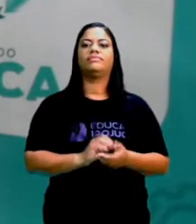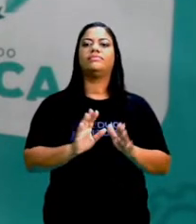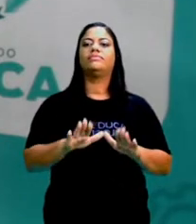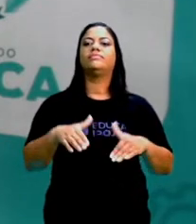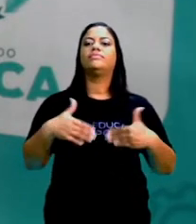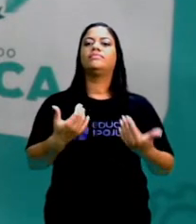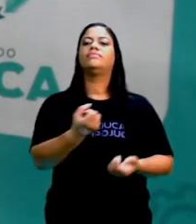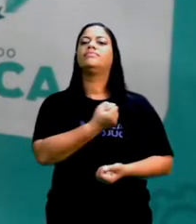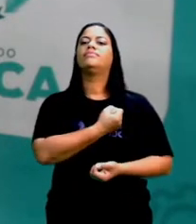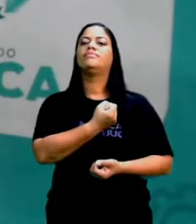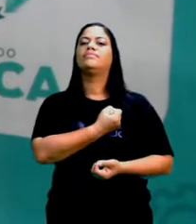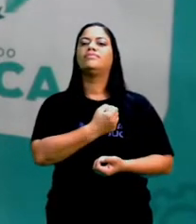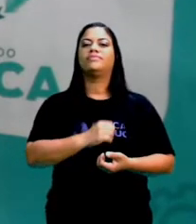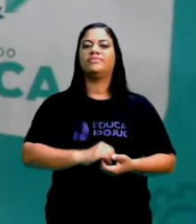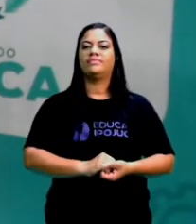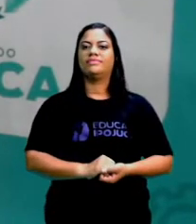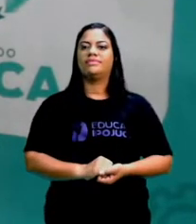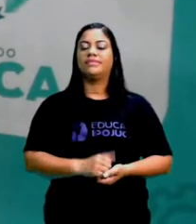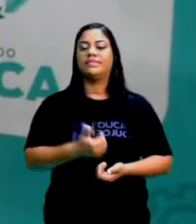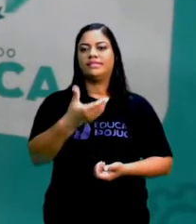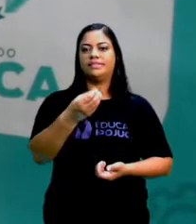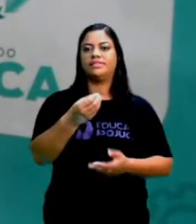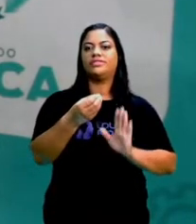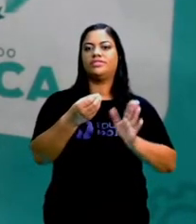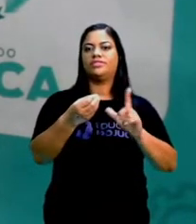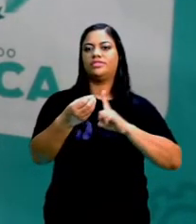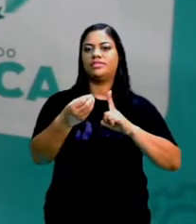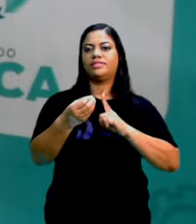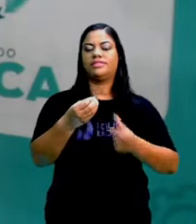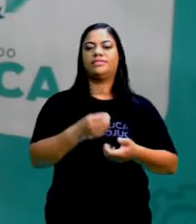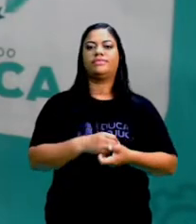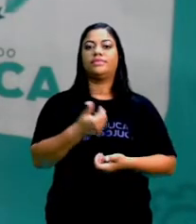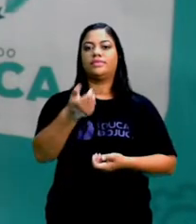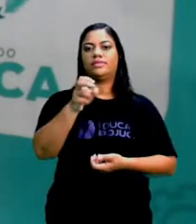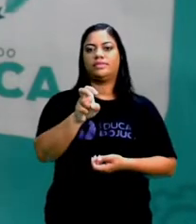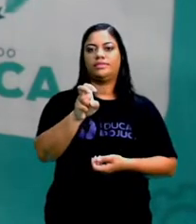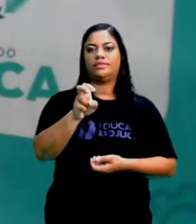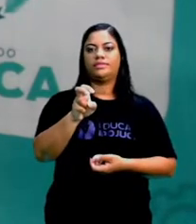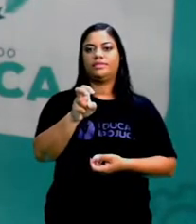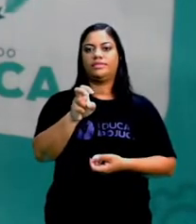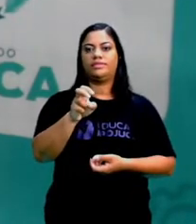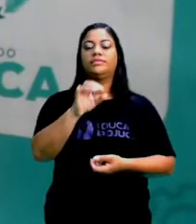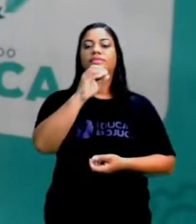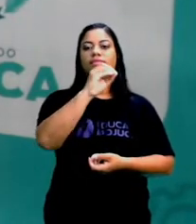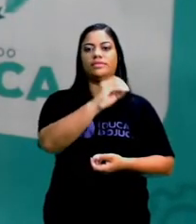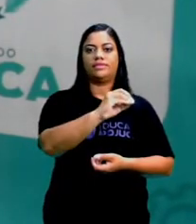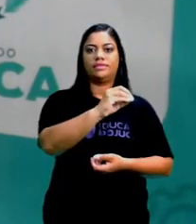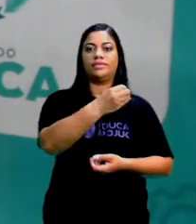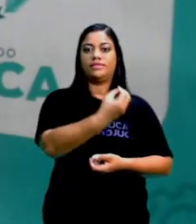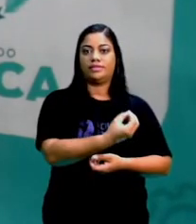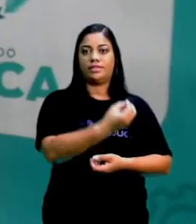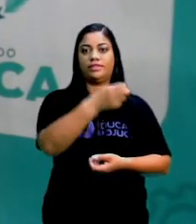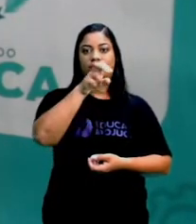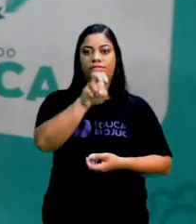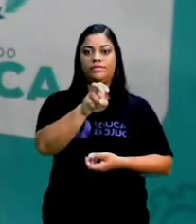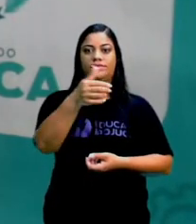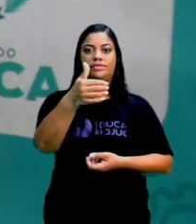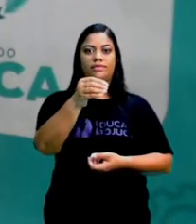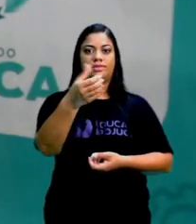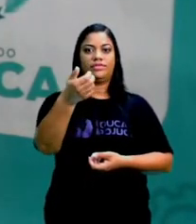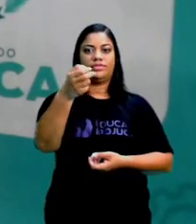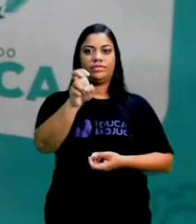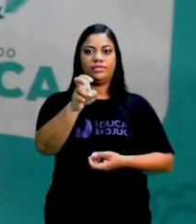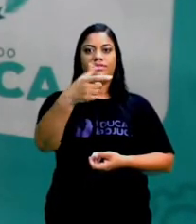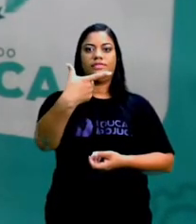Será que é 10? Não, já tem 10, não é isso? Então, número 15. Ó, 0, 5, 10,